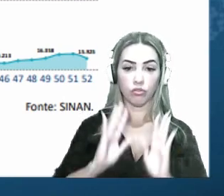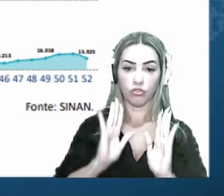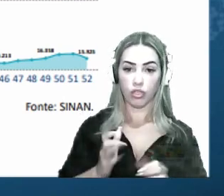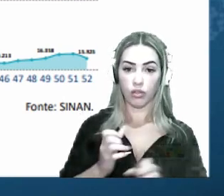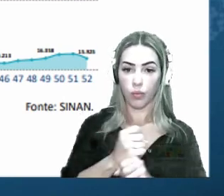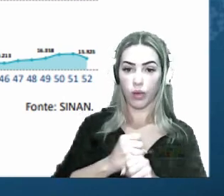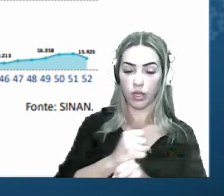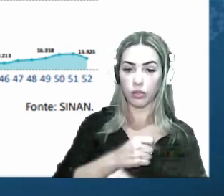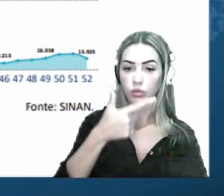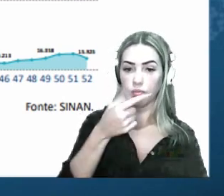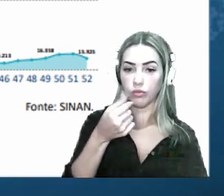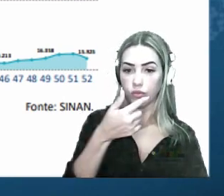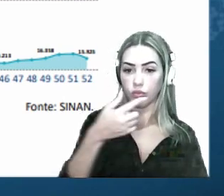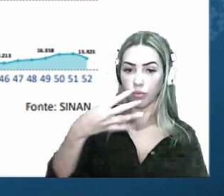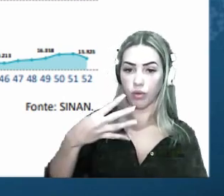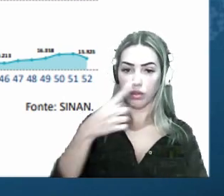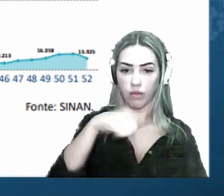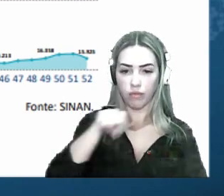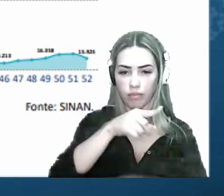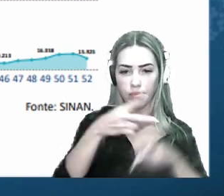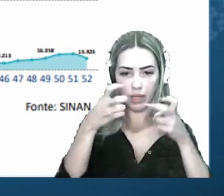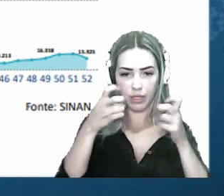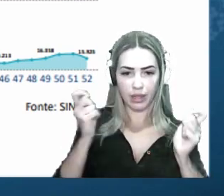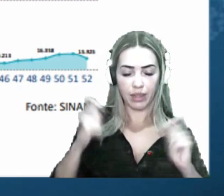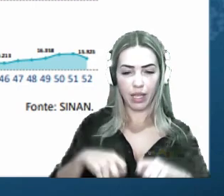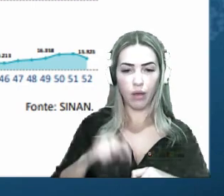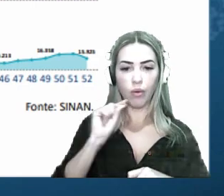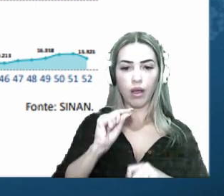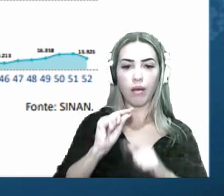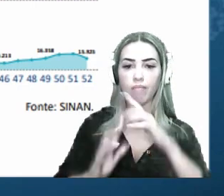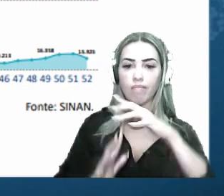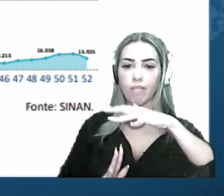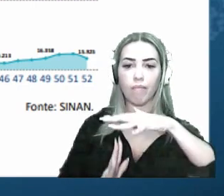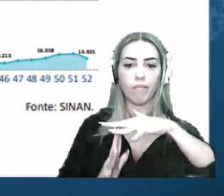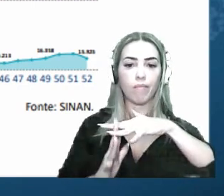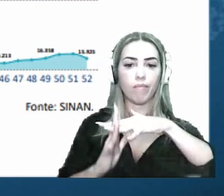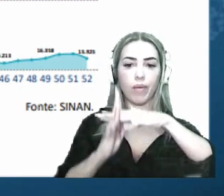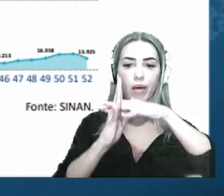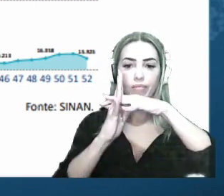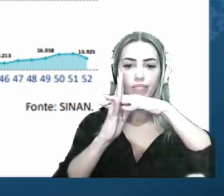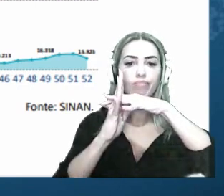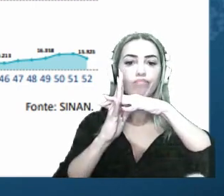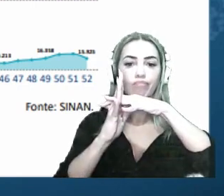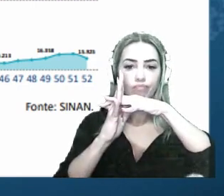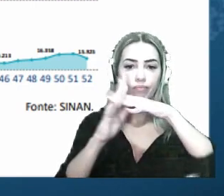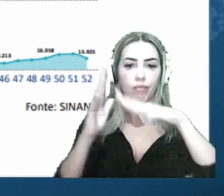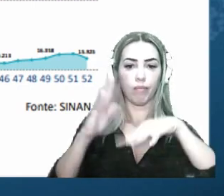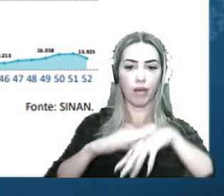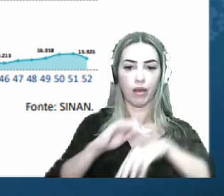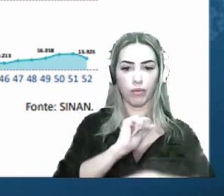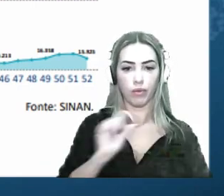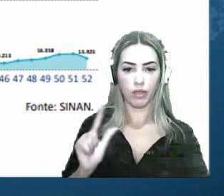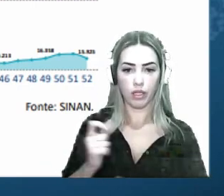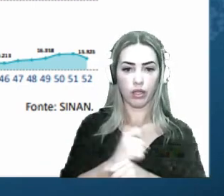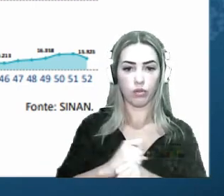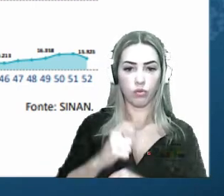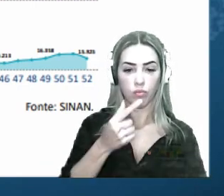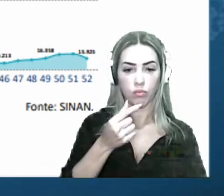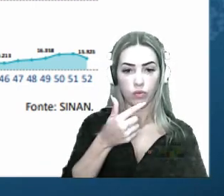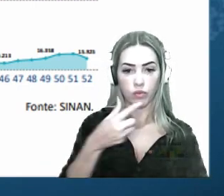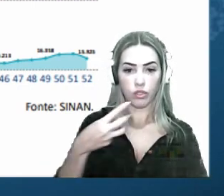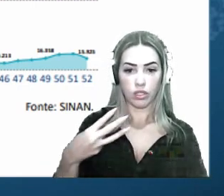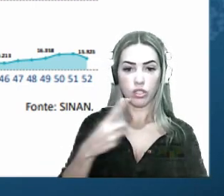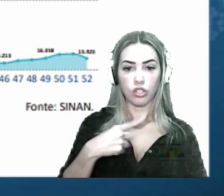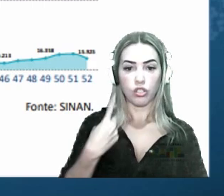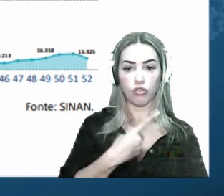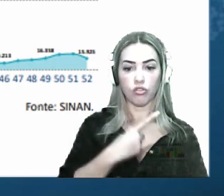2024, como vocês podem ver, ele ultrapassa muito o ano de 2023, e aí a gente já pode dizer com tranquilidade que